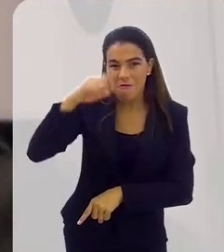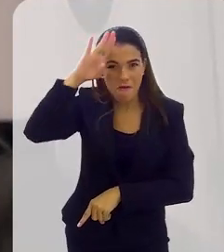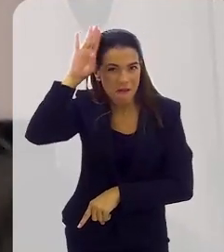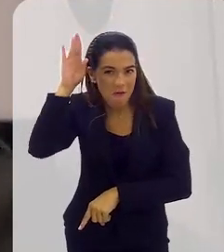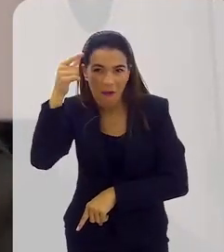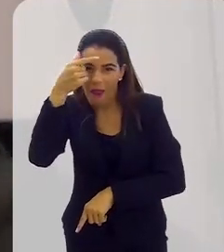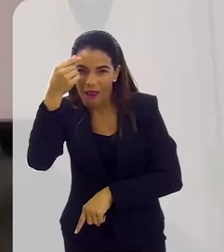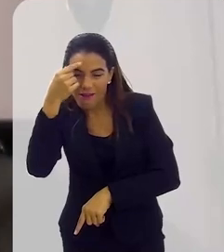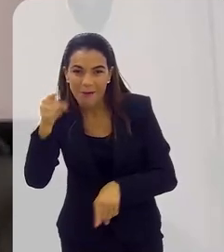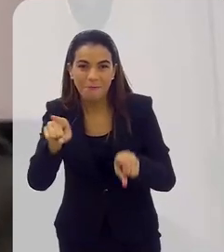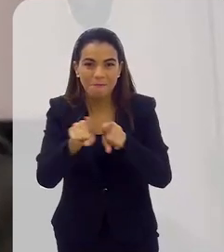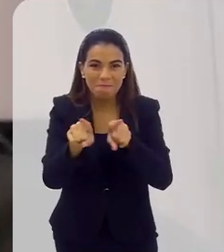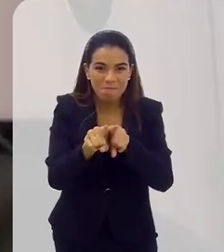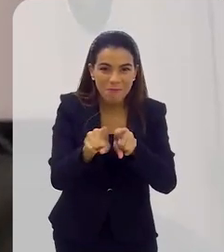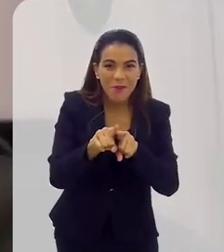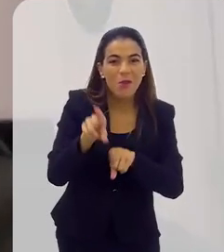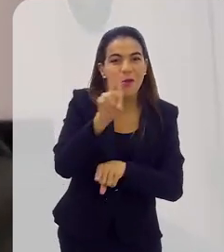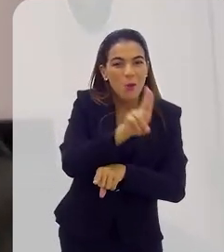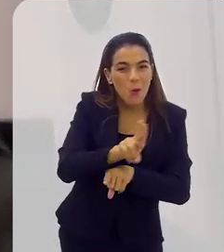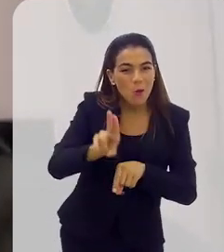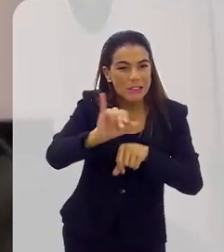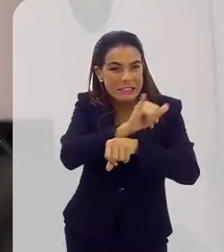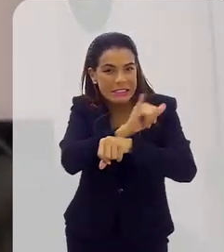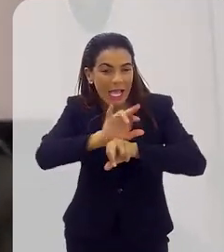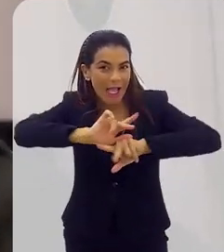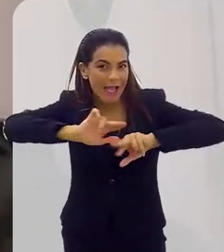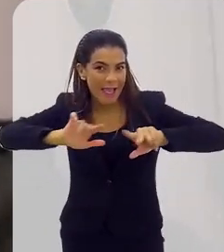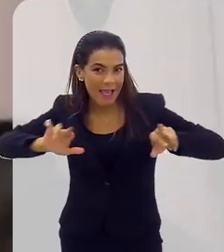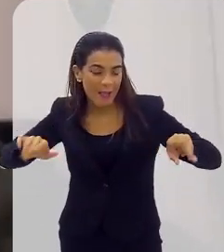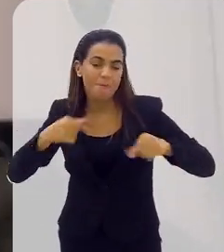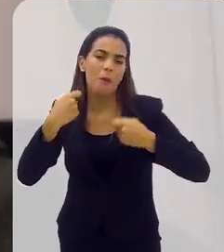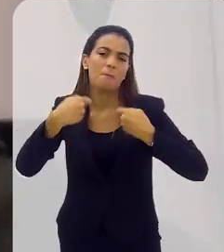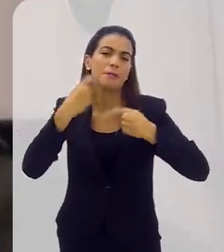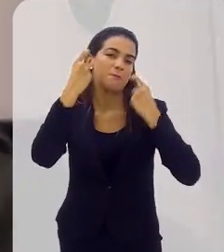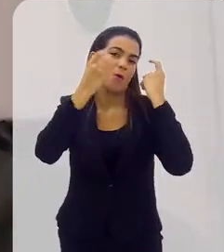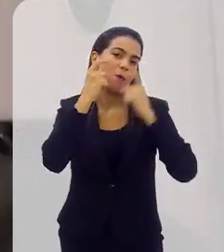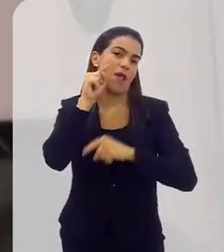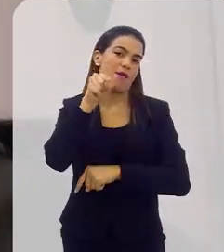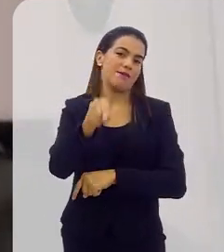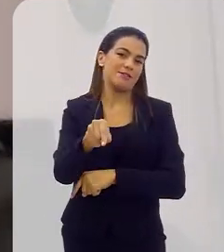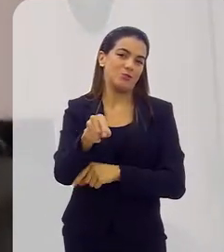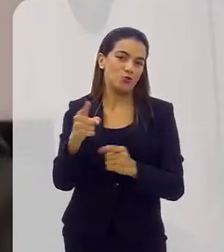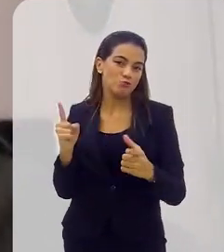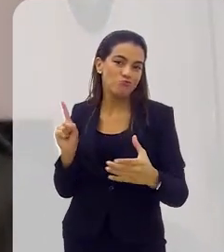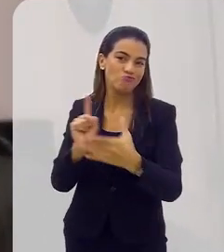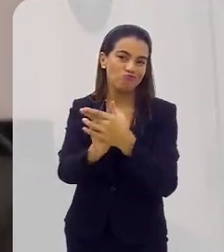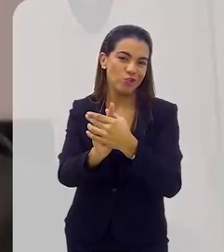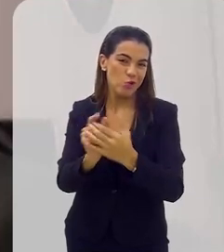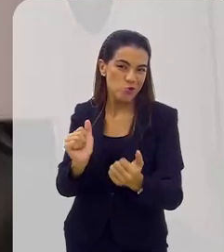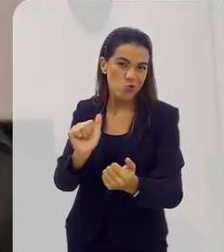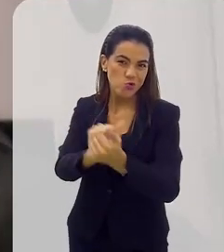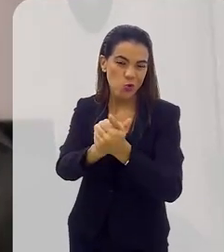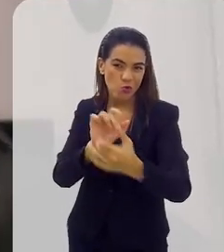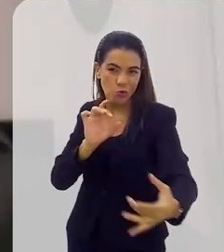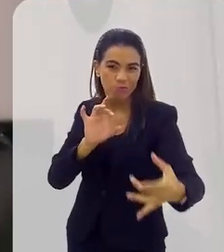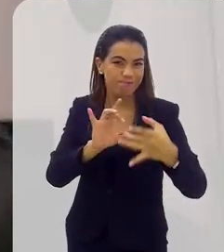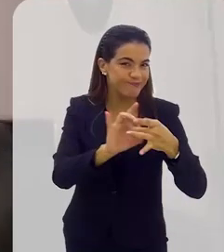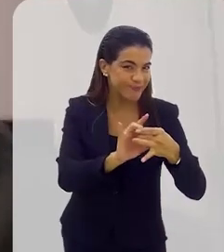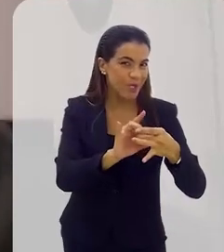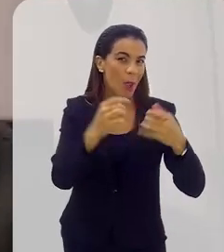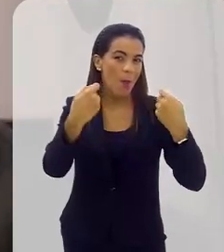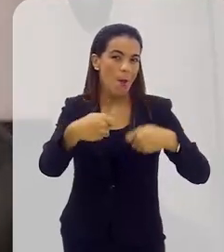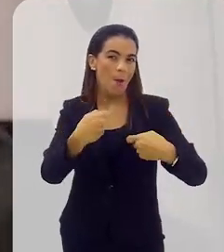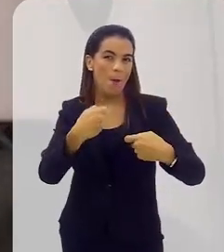perfil acadêmico, eu sou a favor daqueles que usam técnicas diferenciadas. O que eu tenho que me preocupar é isso, eu tenho que estar junto, eu tenho que